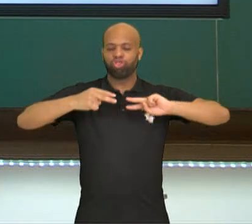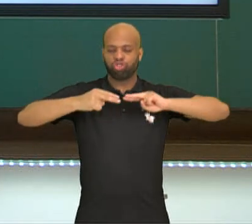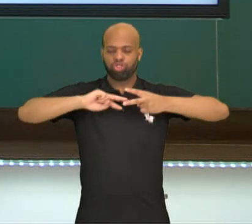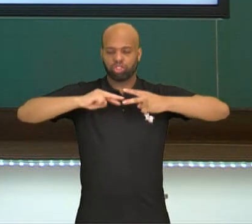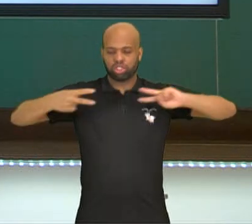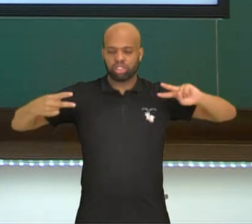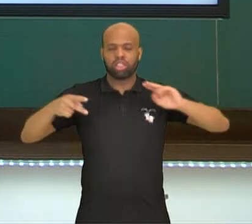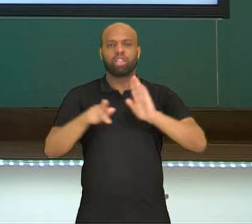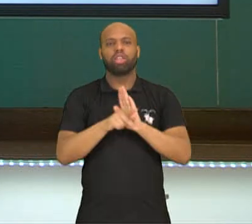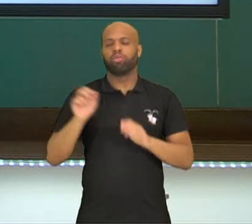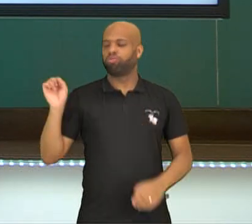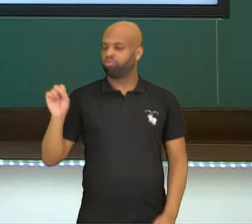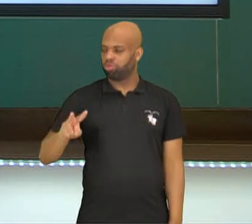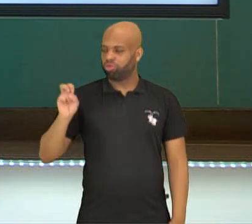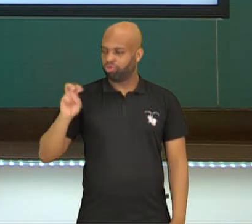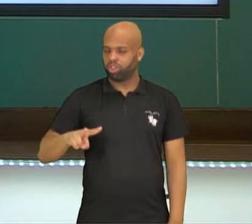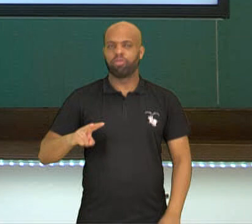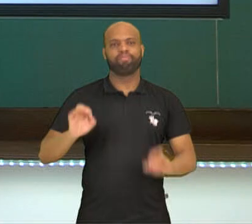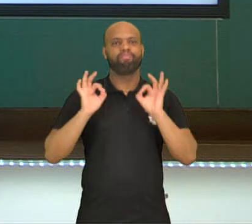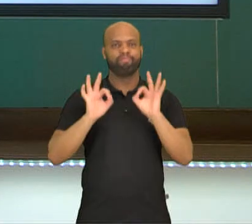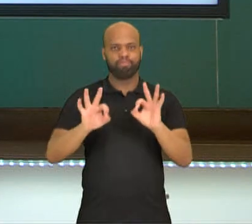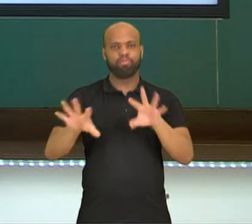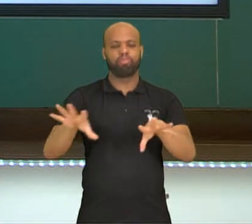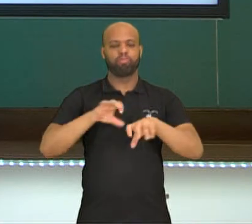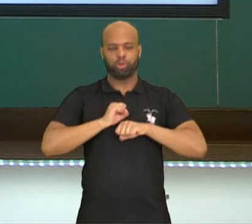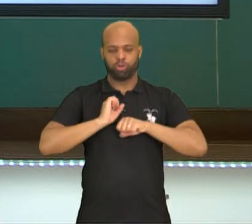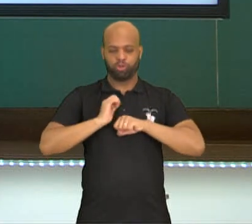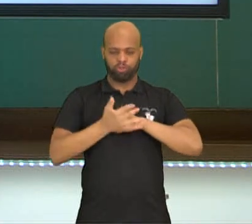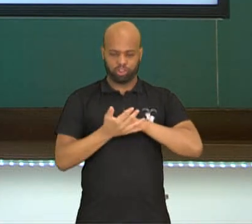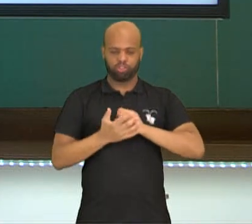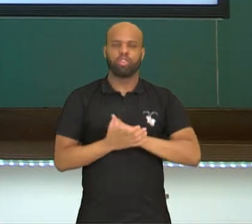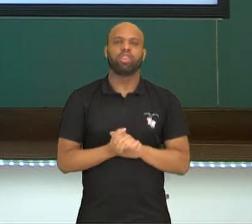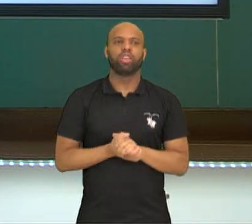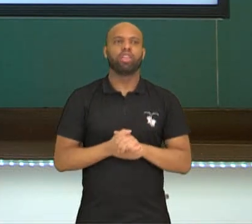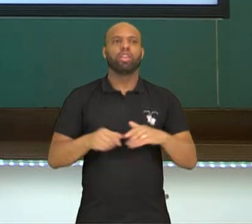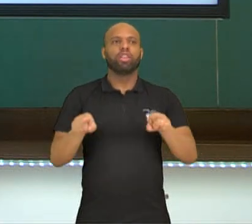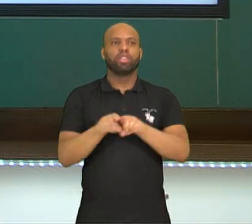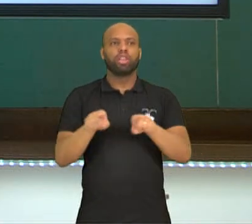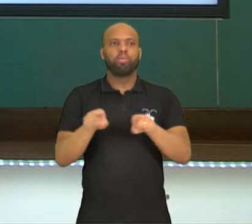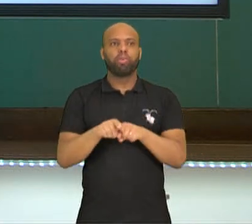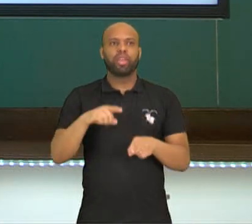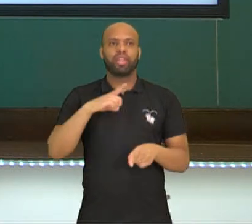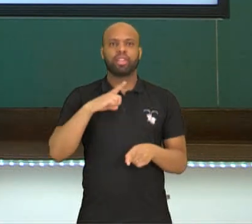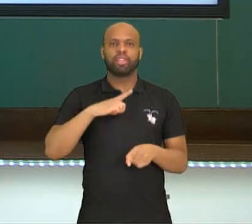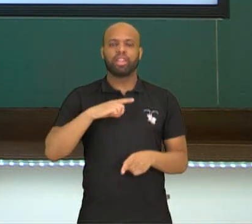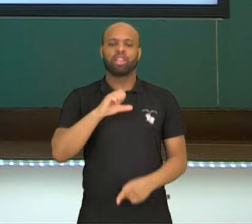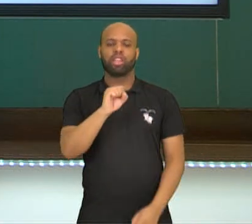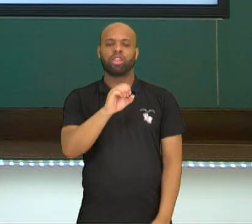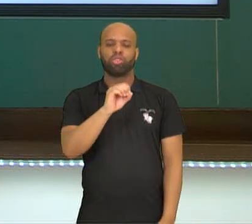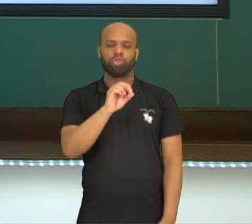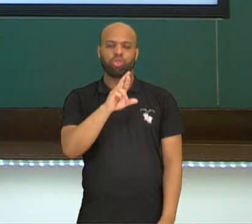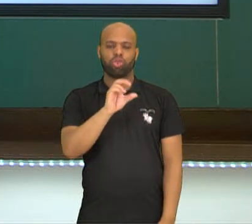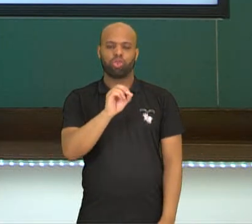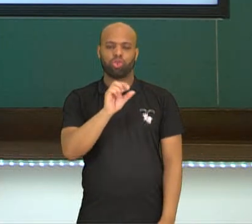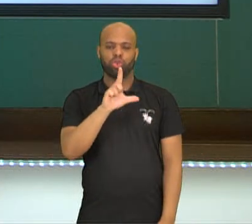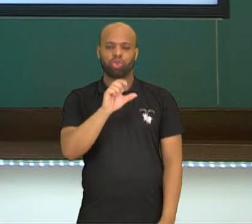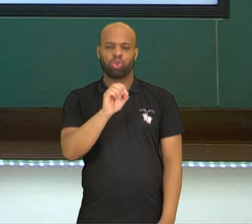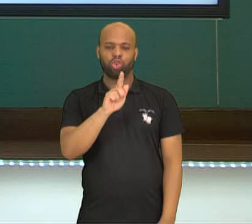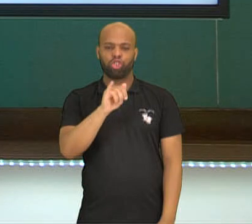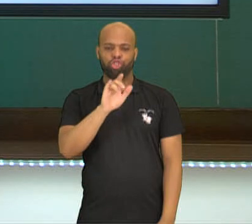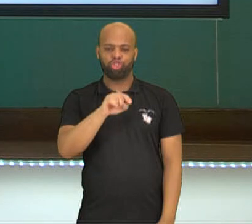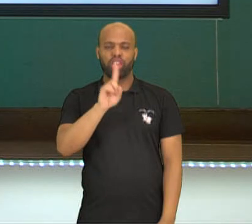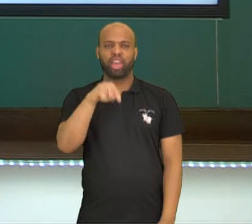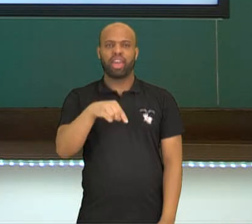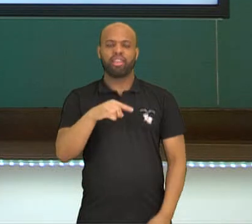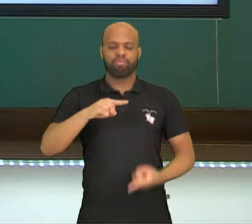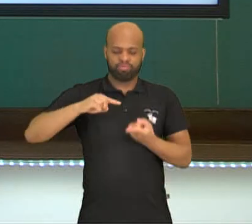vírus, confirmando então a doença. Há ainda sorologia, que são exames de sangue, também